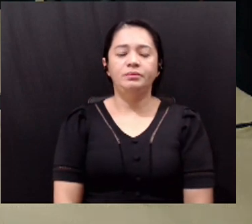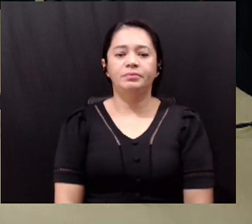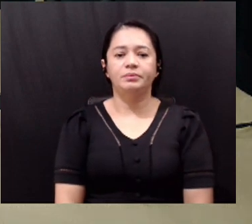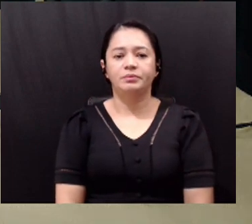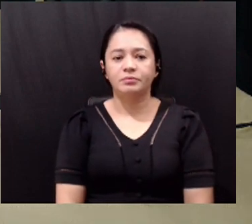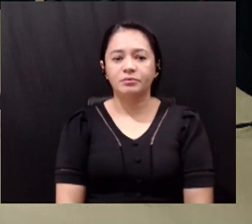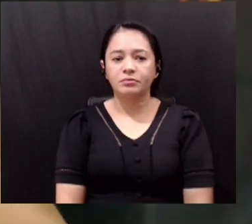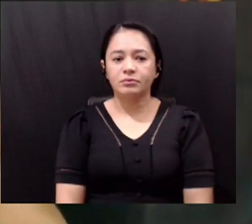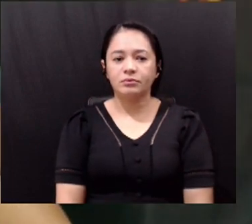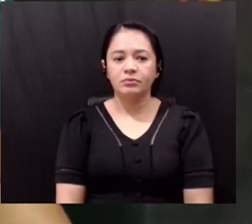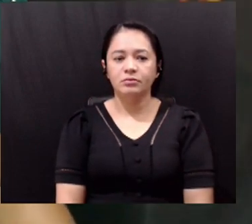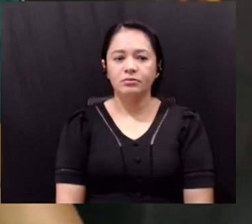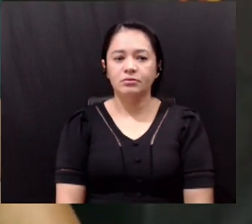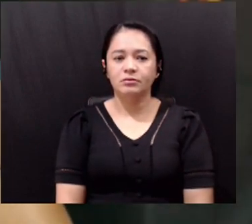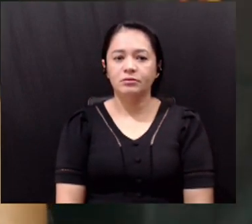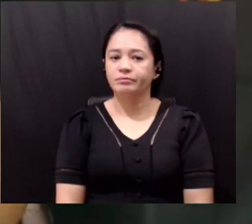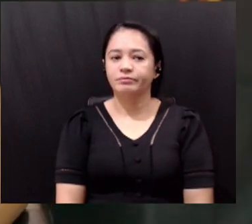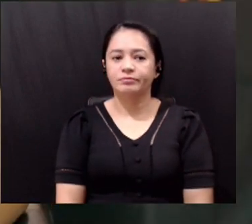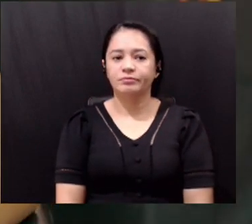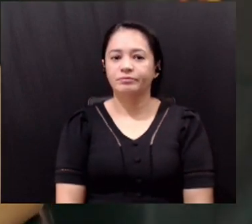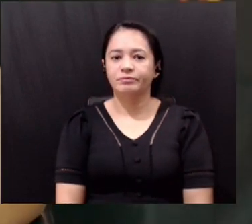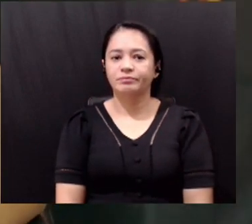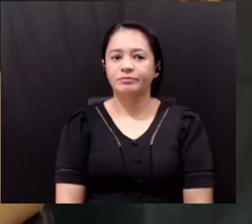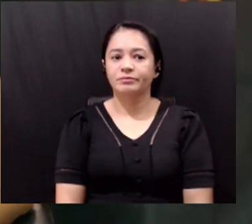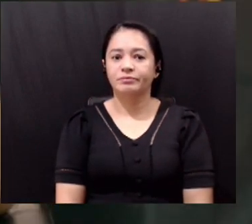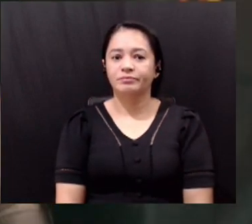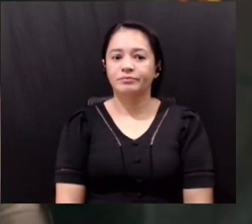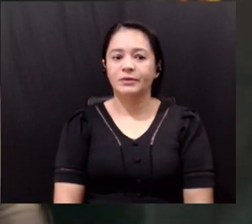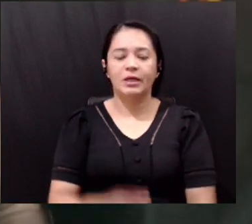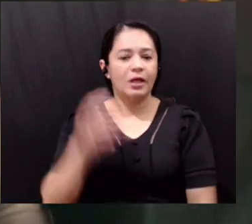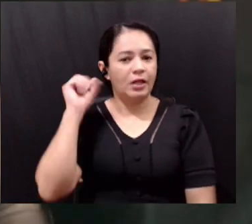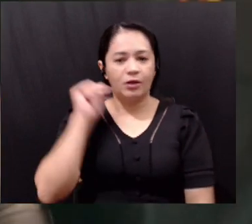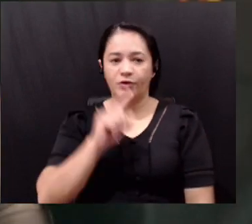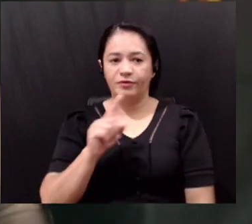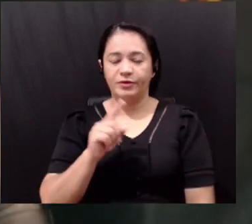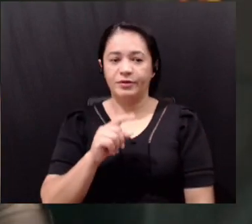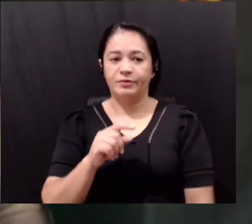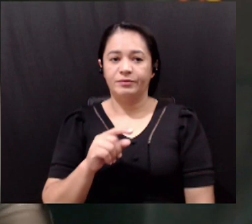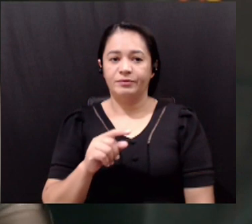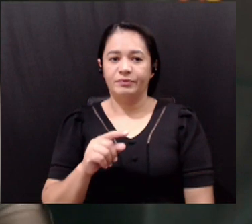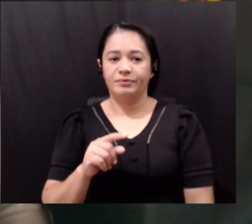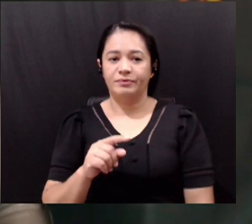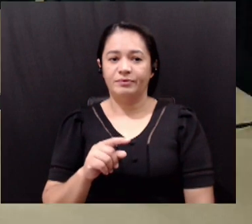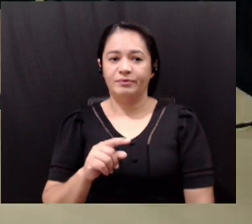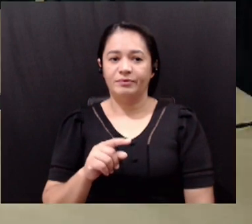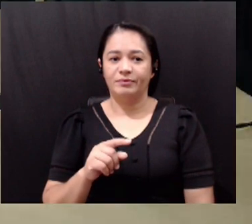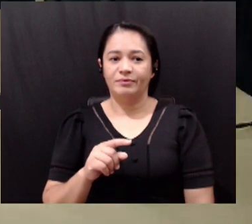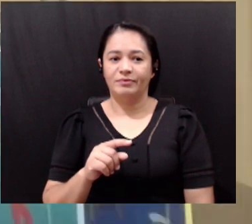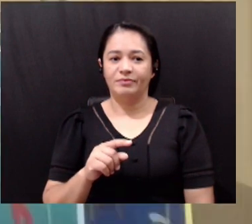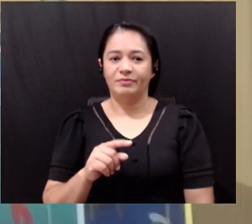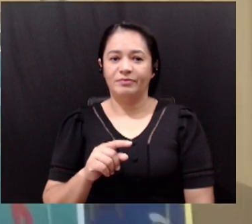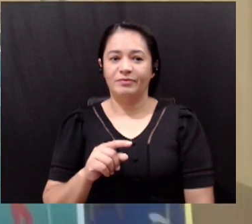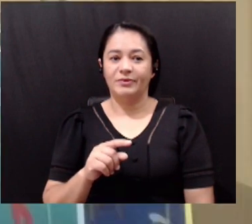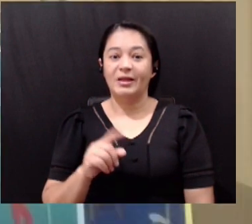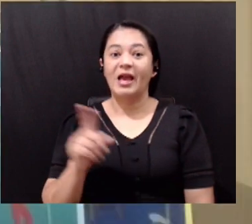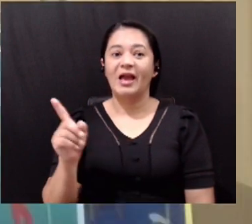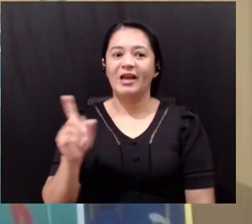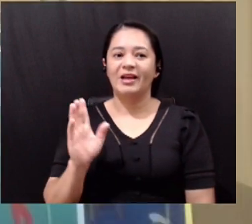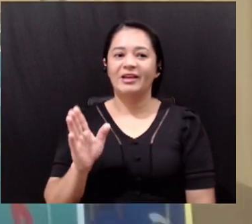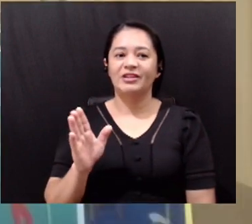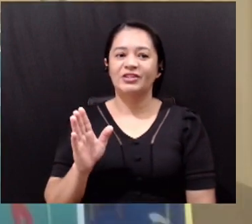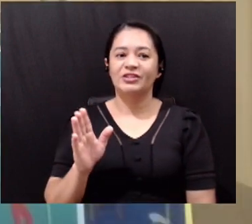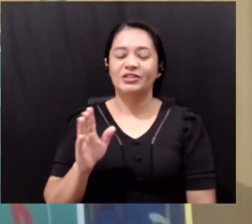Ela não nos ouve, né, produção? Então tá certo. Eu Então a vejo gente segue por aqui. já faz um bom tempo, quando a gente pensa na questão